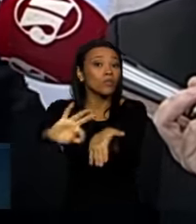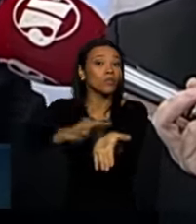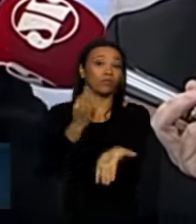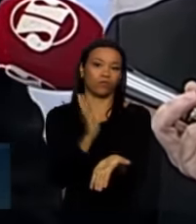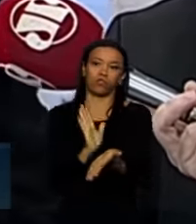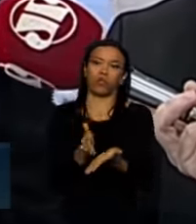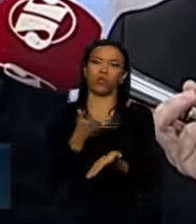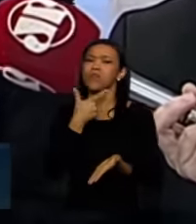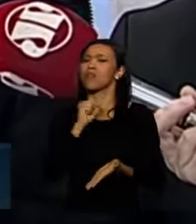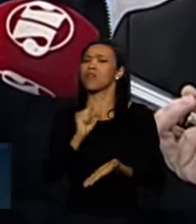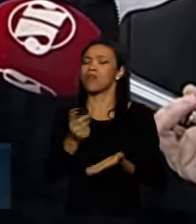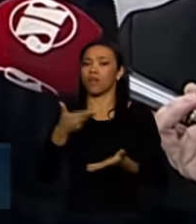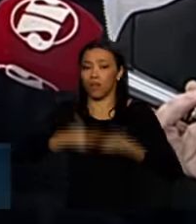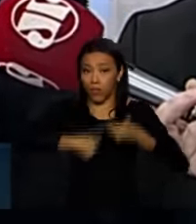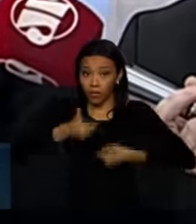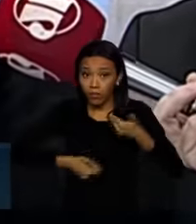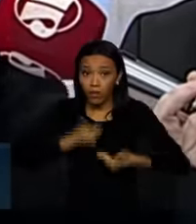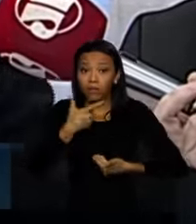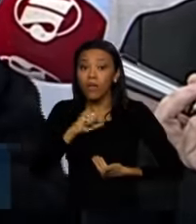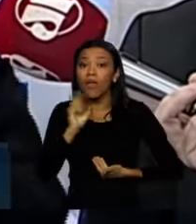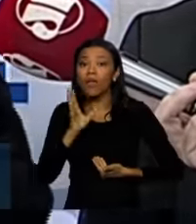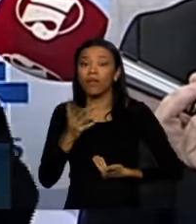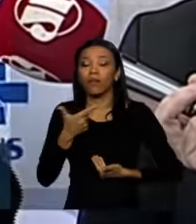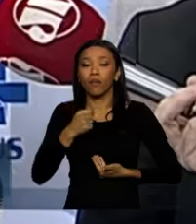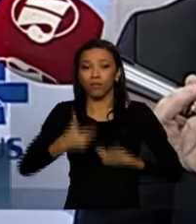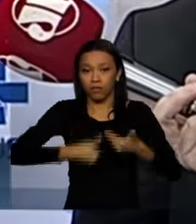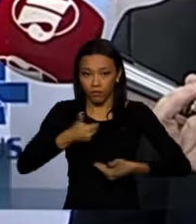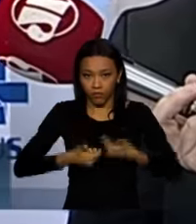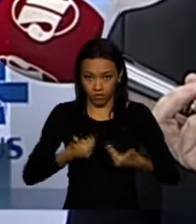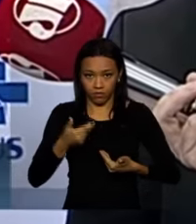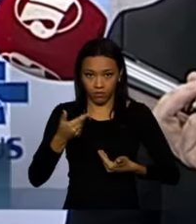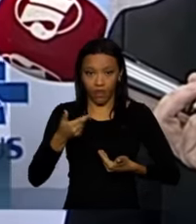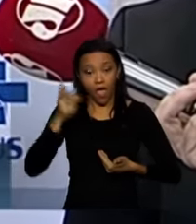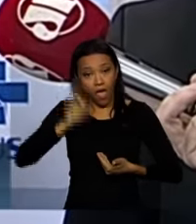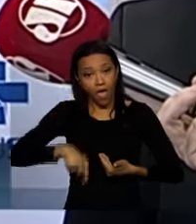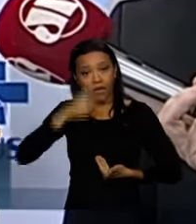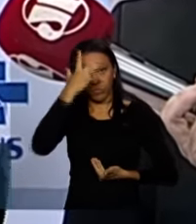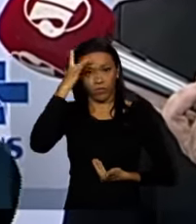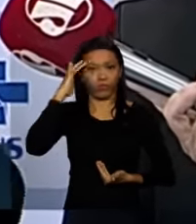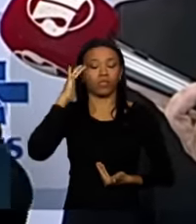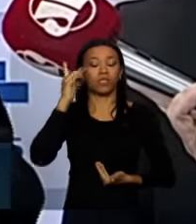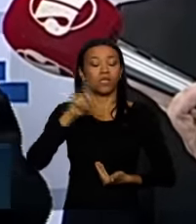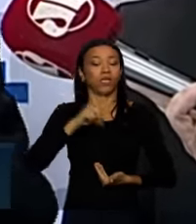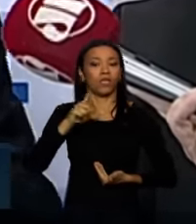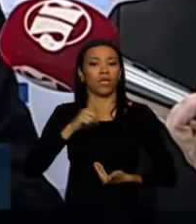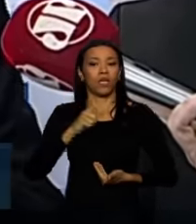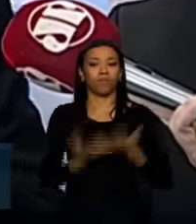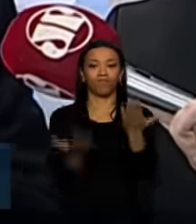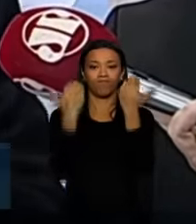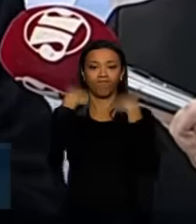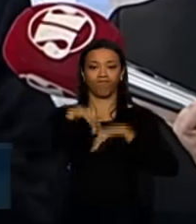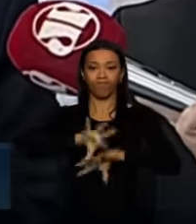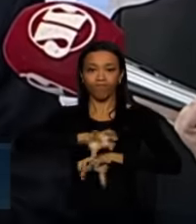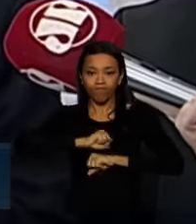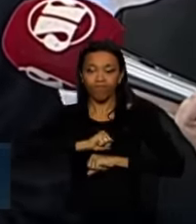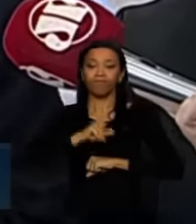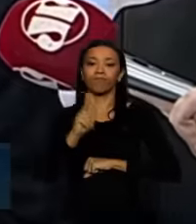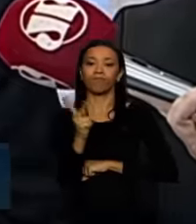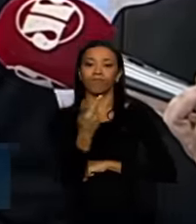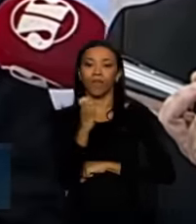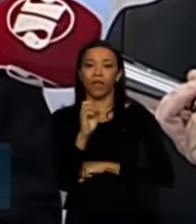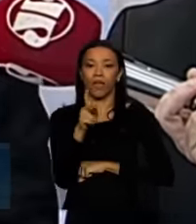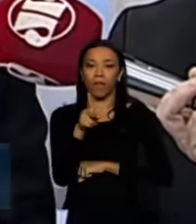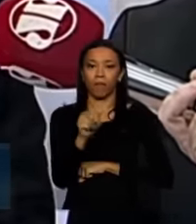é que deve receber esse tratamento Quem deve receber esse tratamento são aquelas pessoas portadoras de hepatite C que